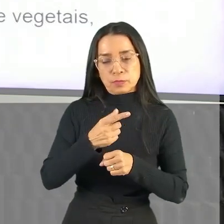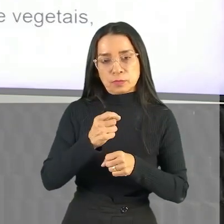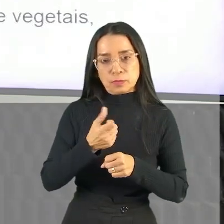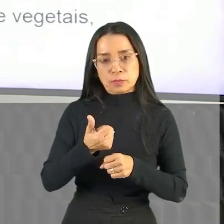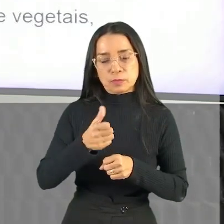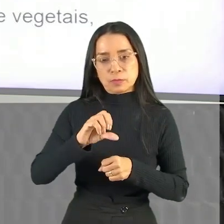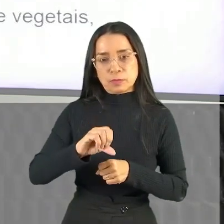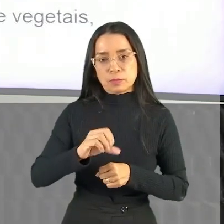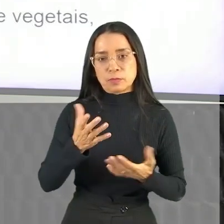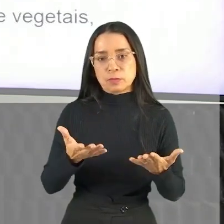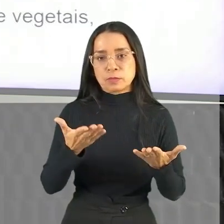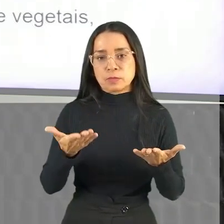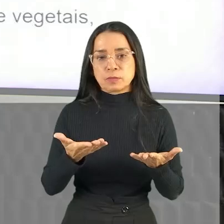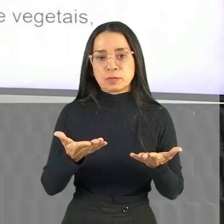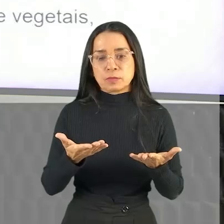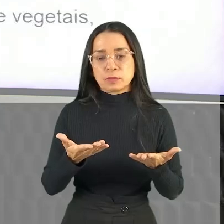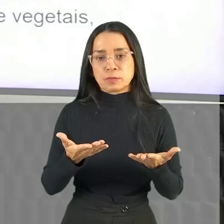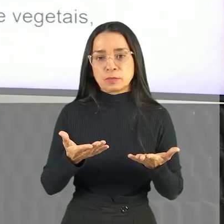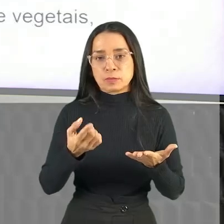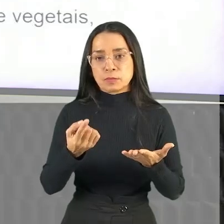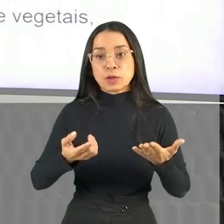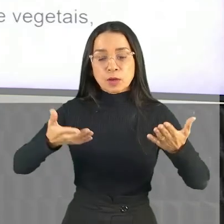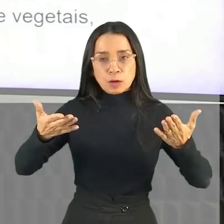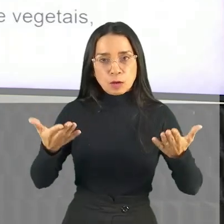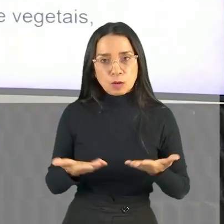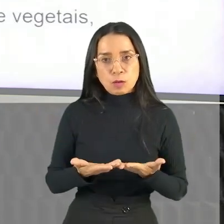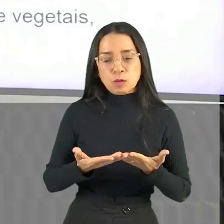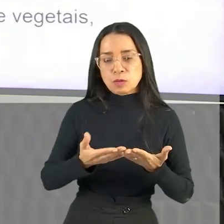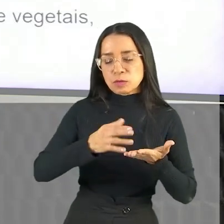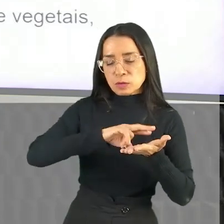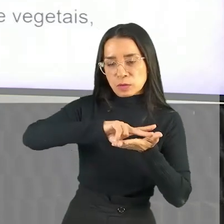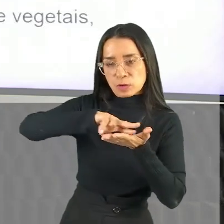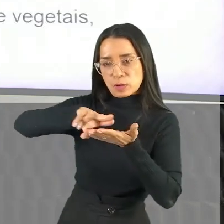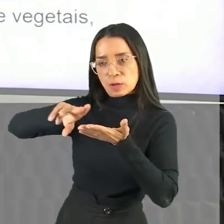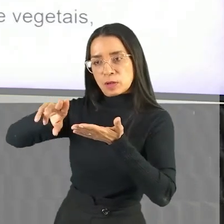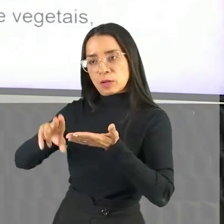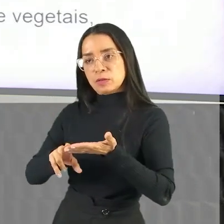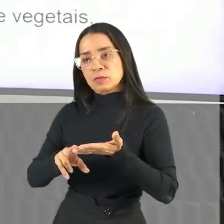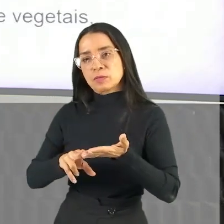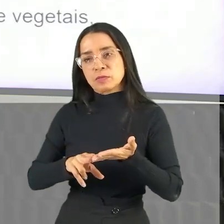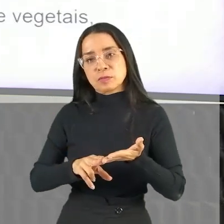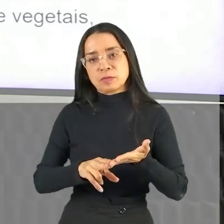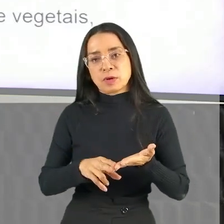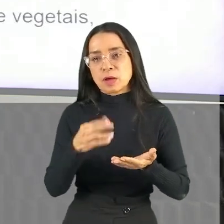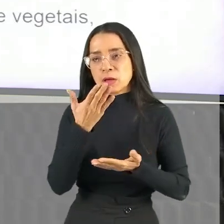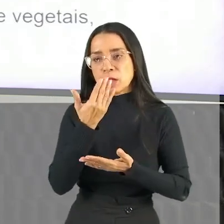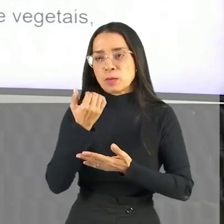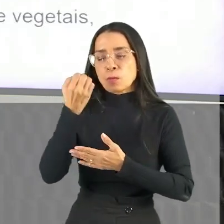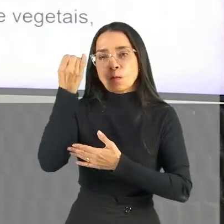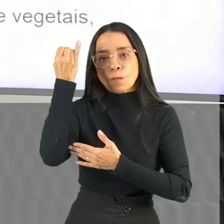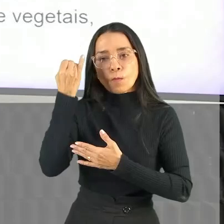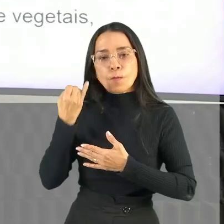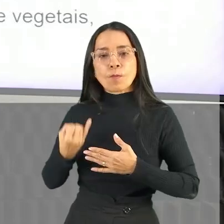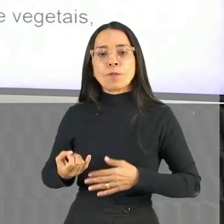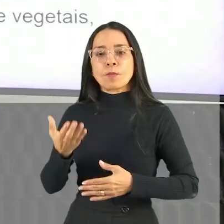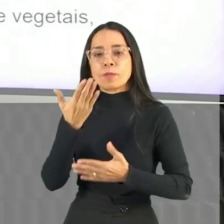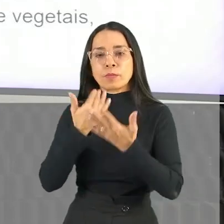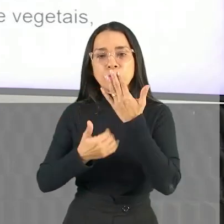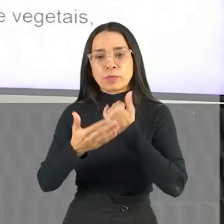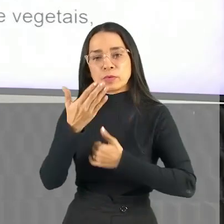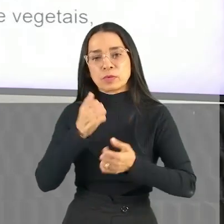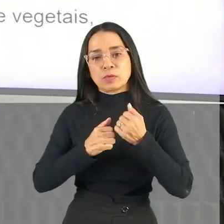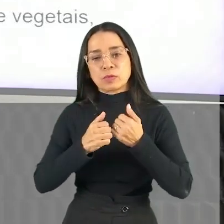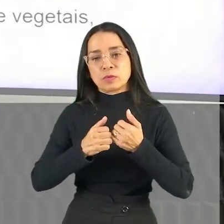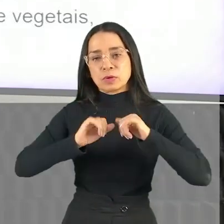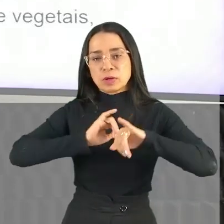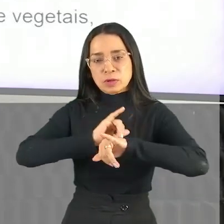atualmente, uma série de dietas alimentares tem sido divulgadas com os mais diferentes propósitos, para emagrecer,